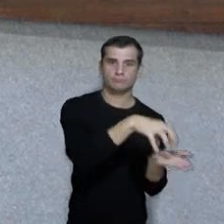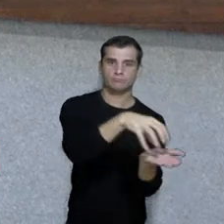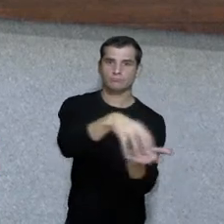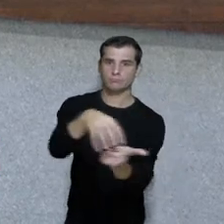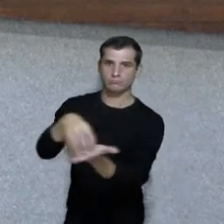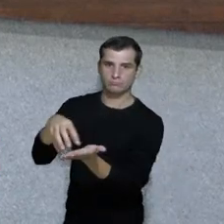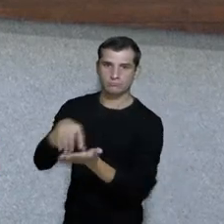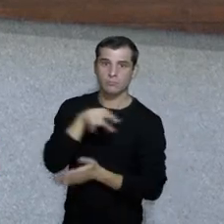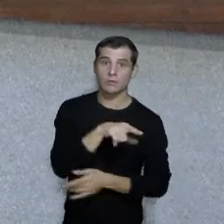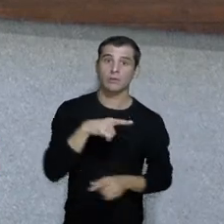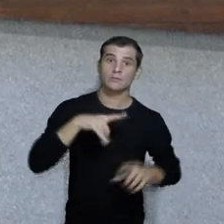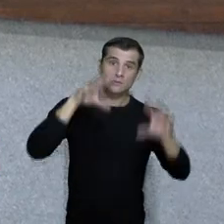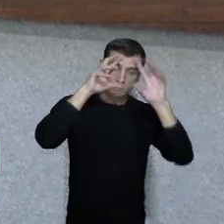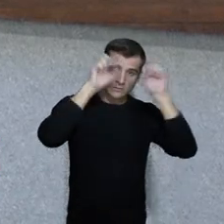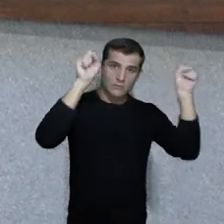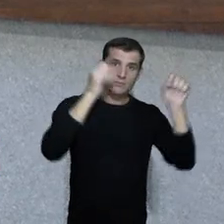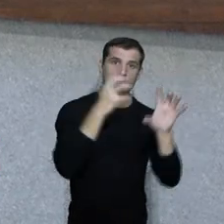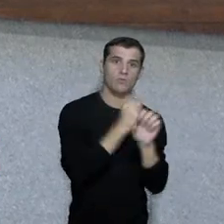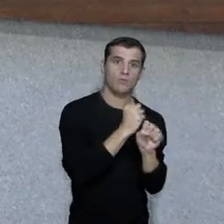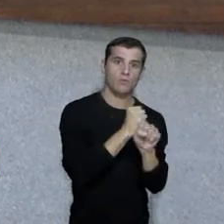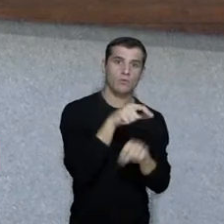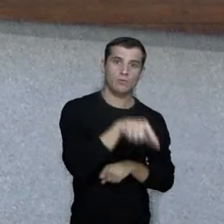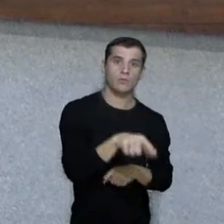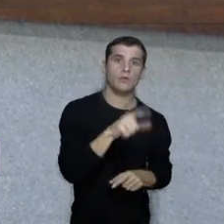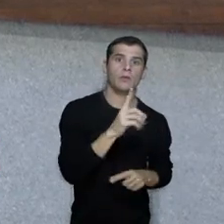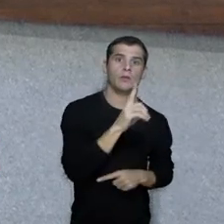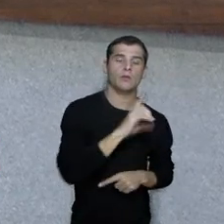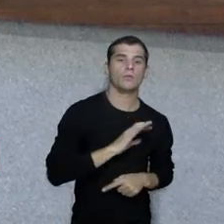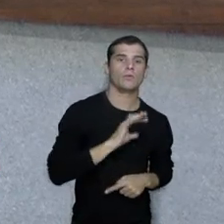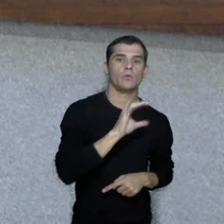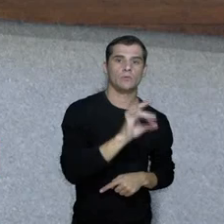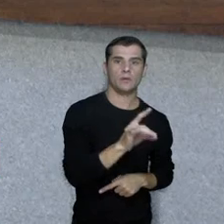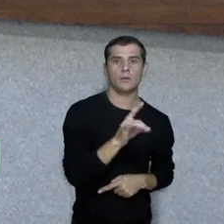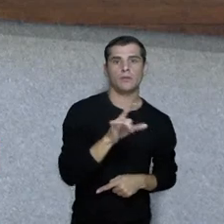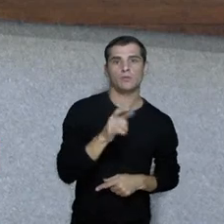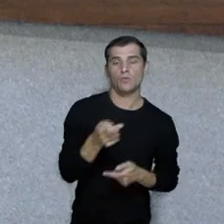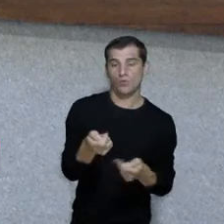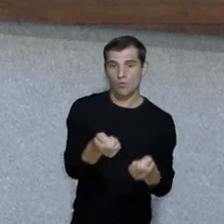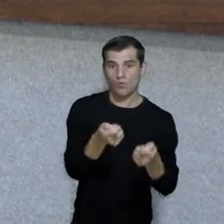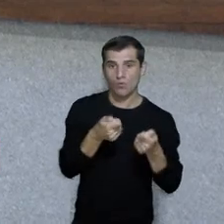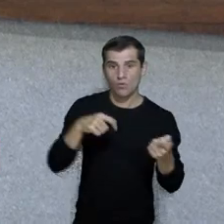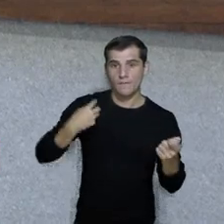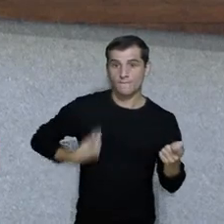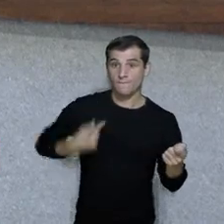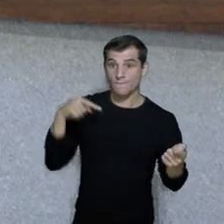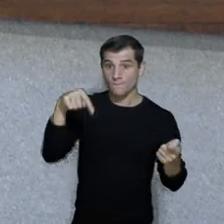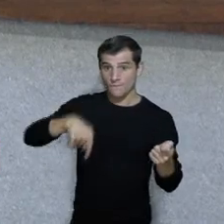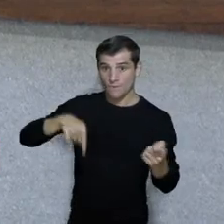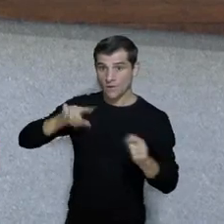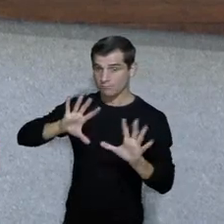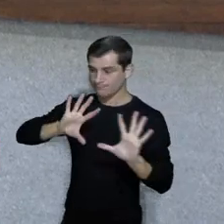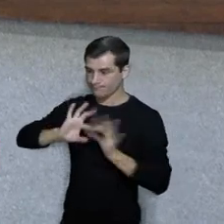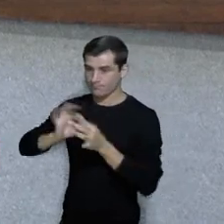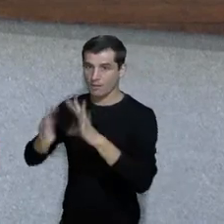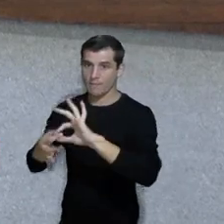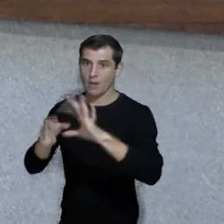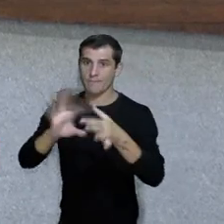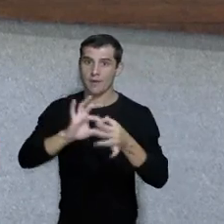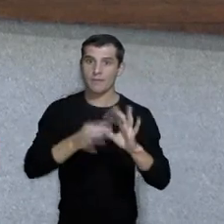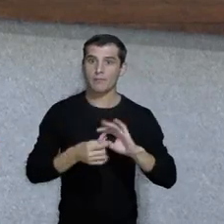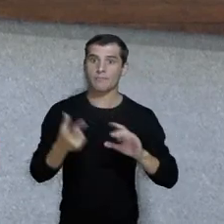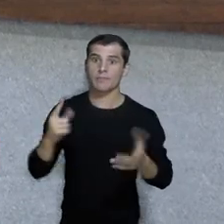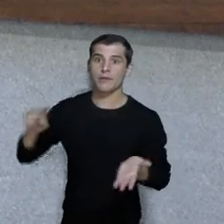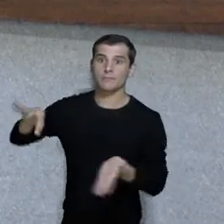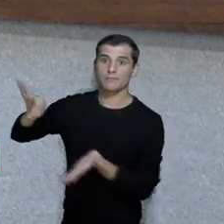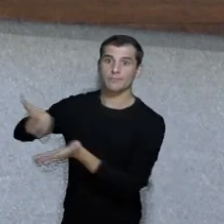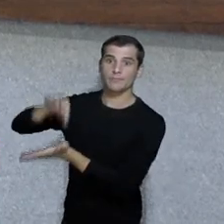nosso coordenador da rede de controle e enquanto rede a gente fez assinou esse convênio né com o programa educando cidadãos e